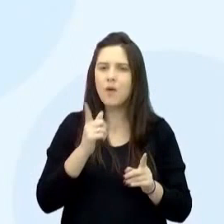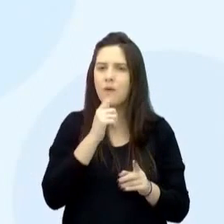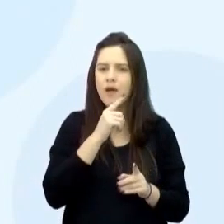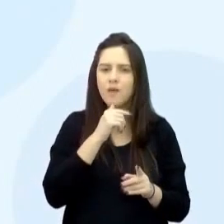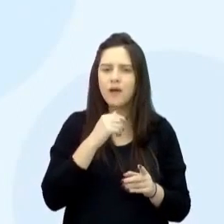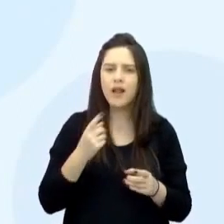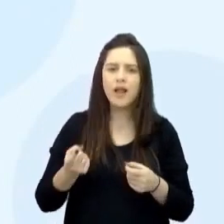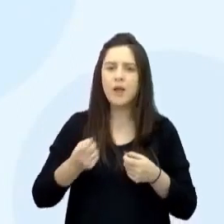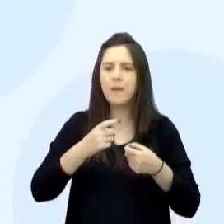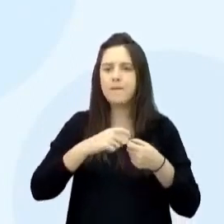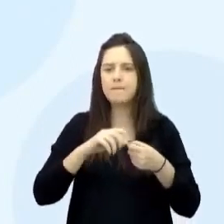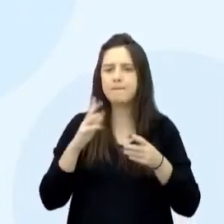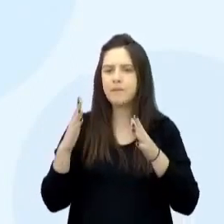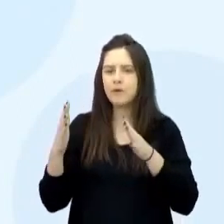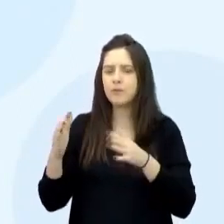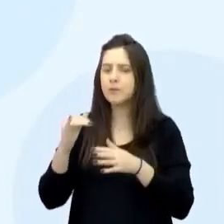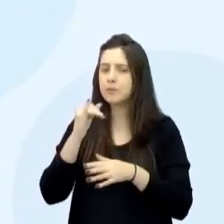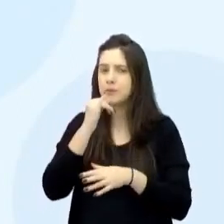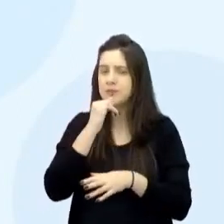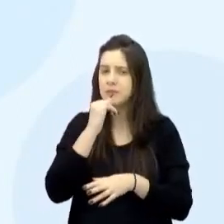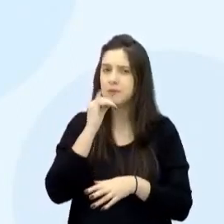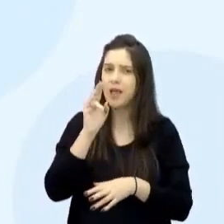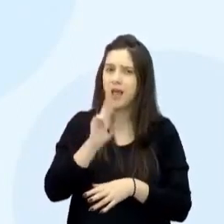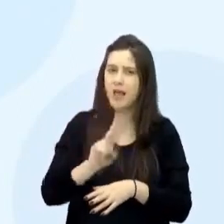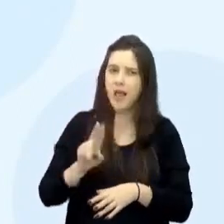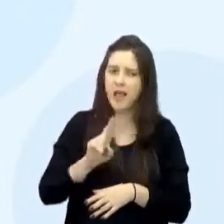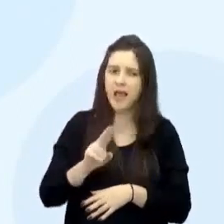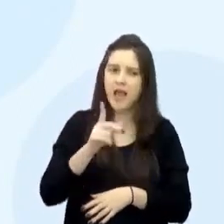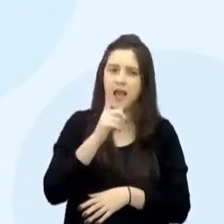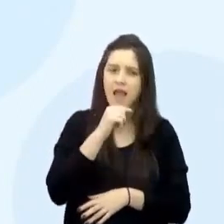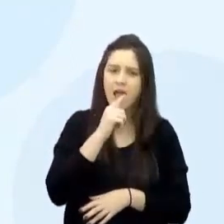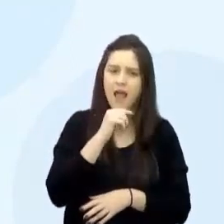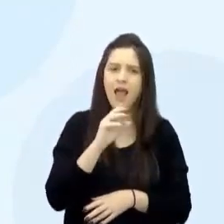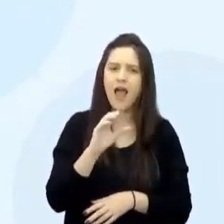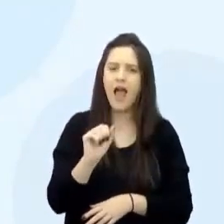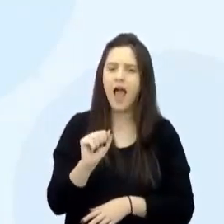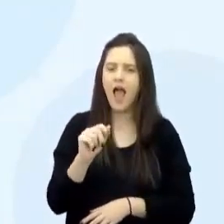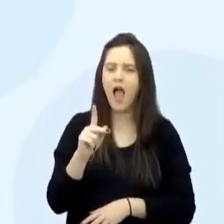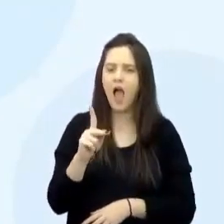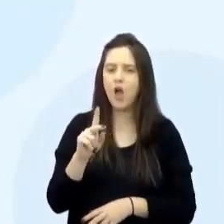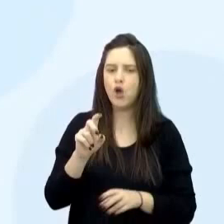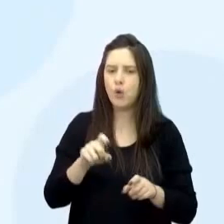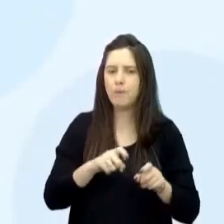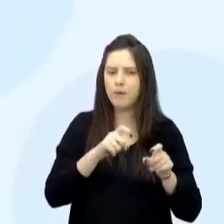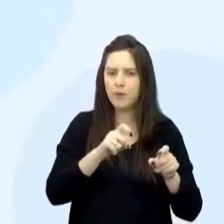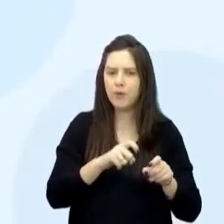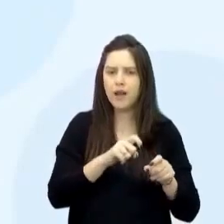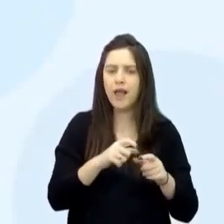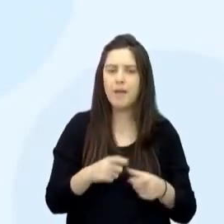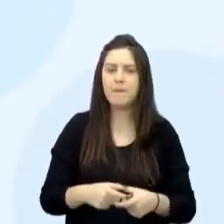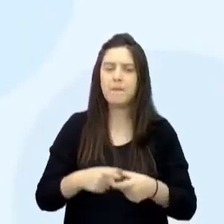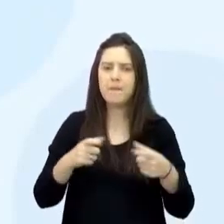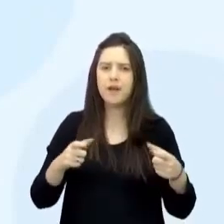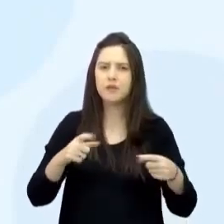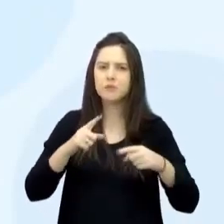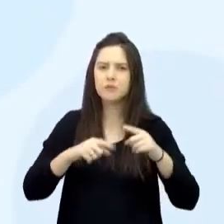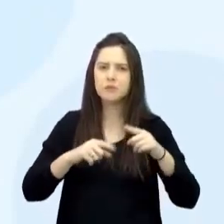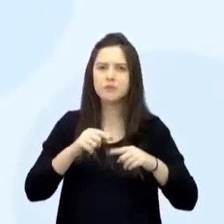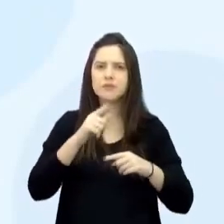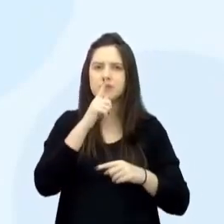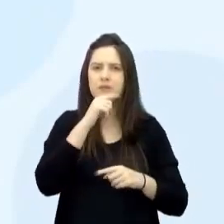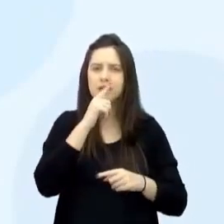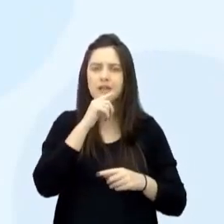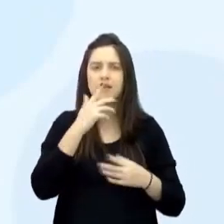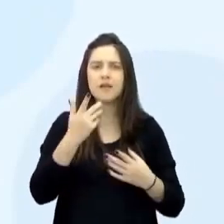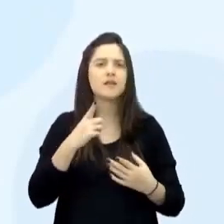meio ambiente. Como, por exemplo, a água usada na agropecuária e na maioria dos produtos líquidos e agrícolas. Então,